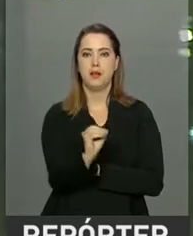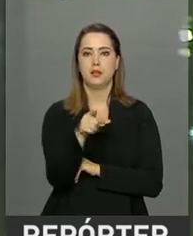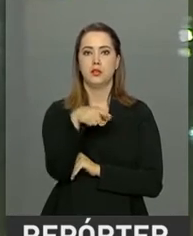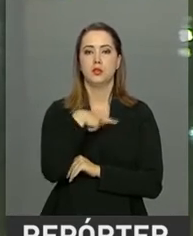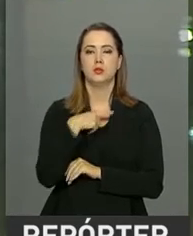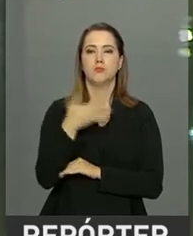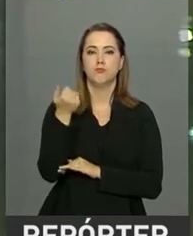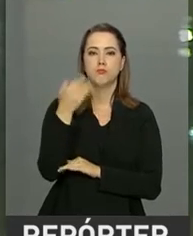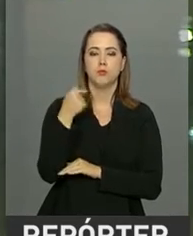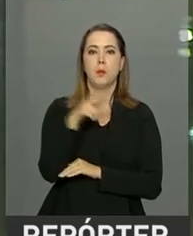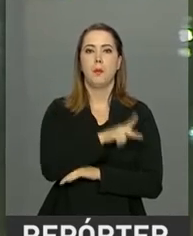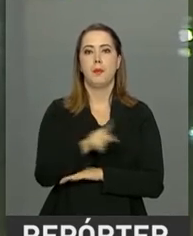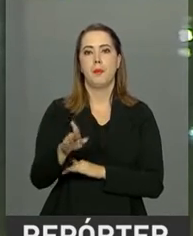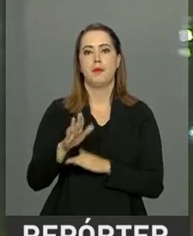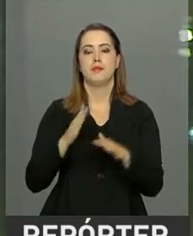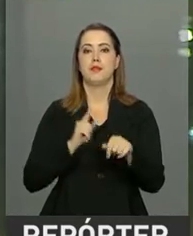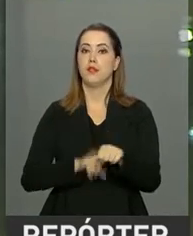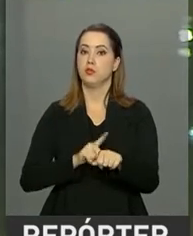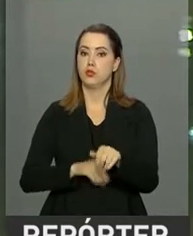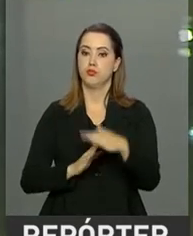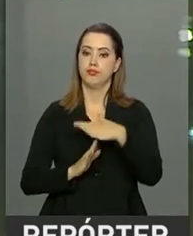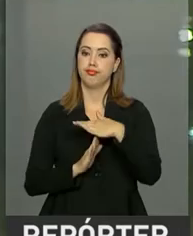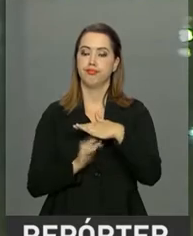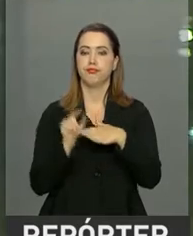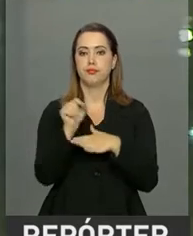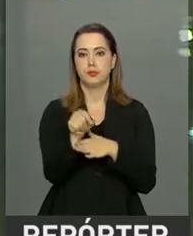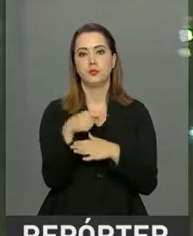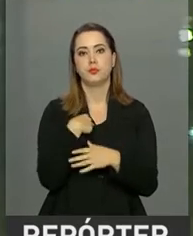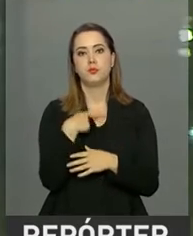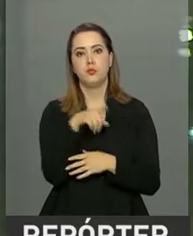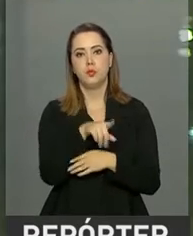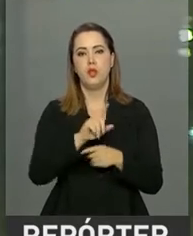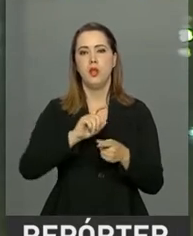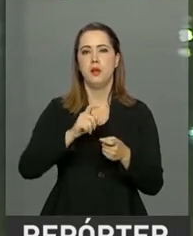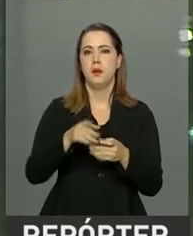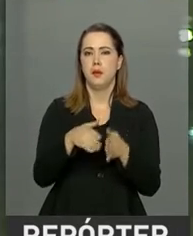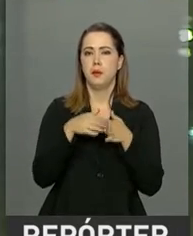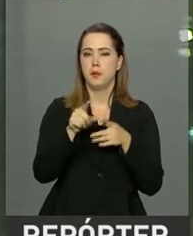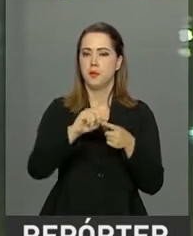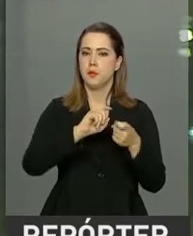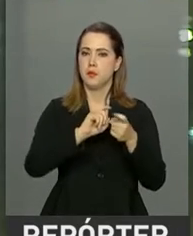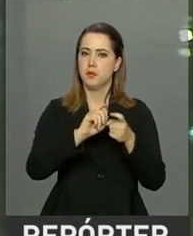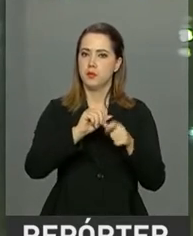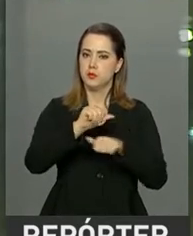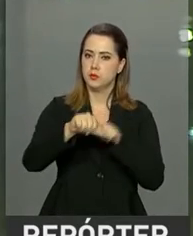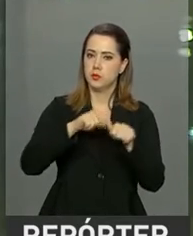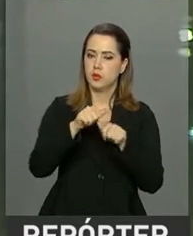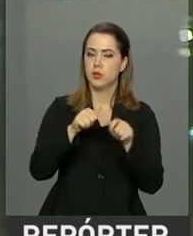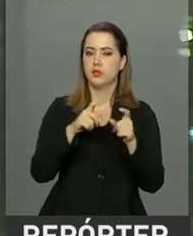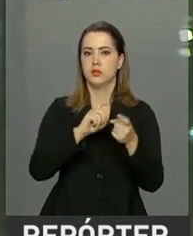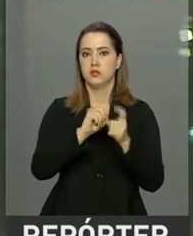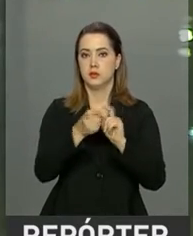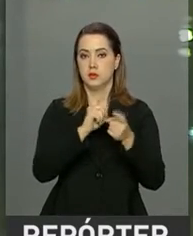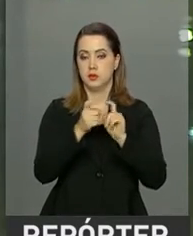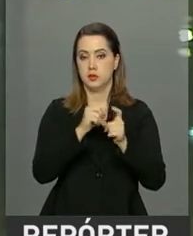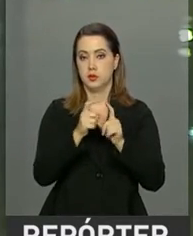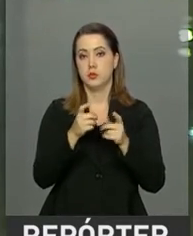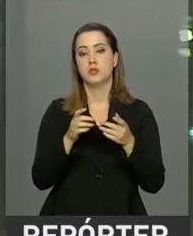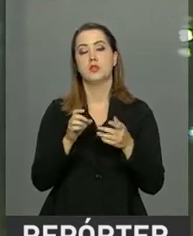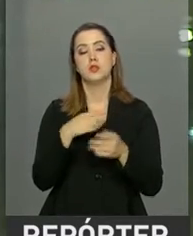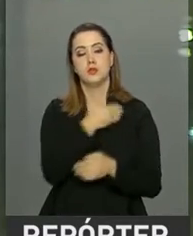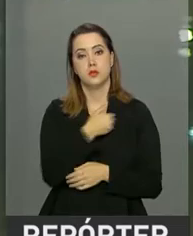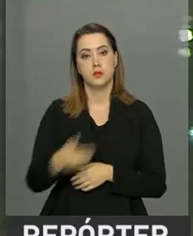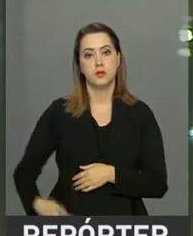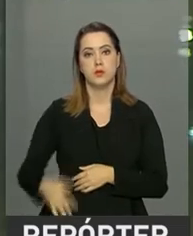forma interina. Ela promoveu a reforma administrativa do governo federal. A segunda medida provisória é